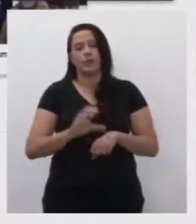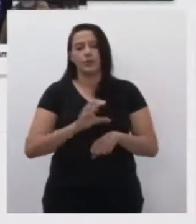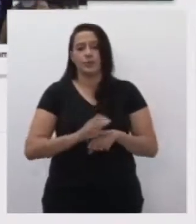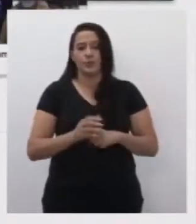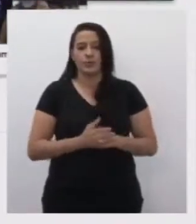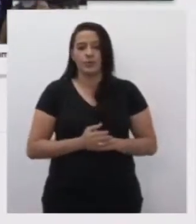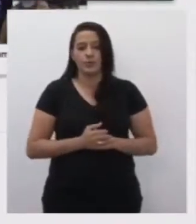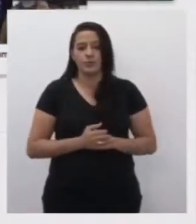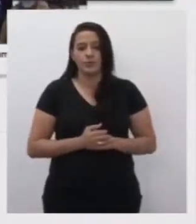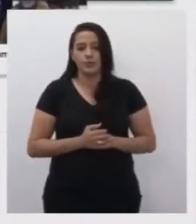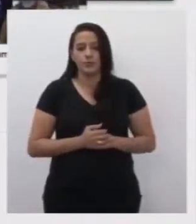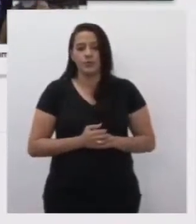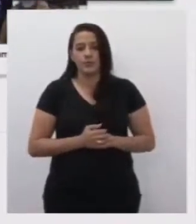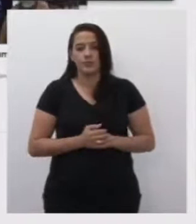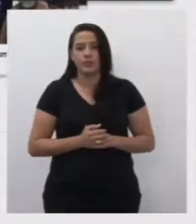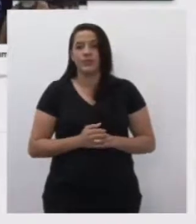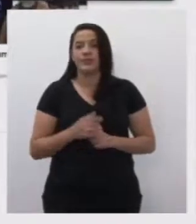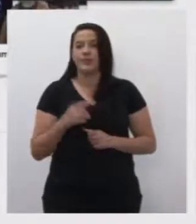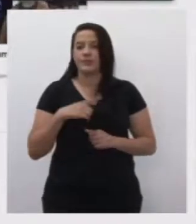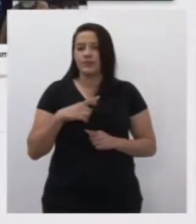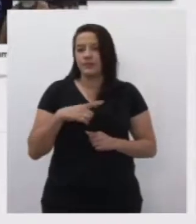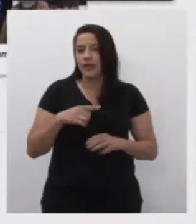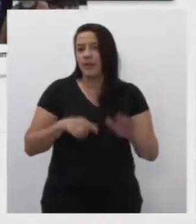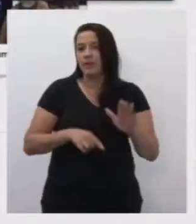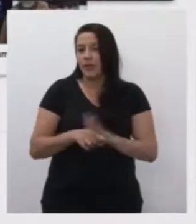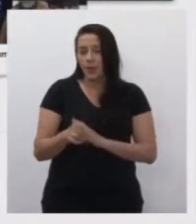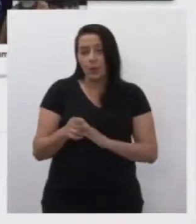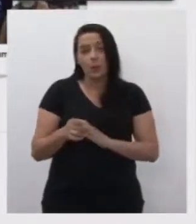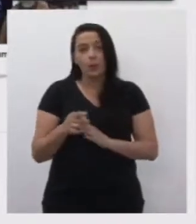Elaine, até agora teve alguma pergunta sobre a plataforma?